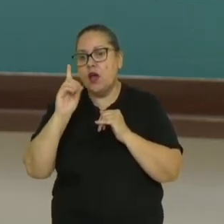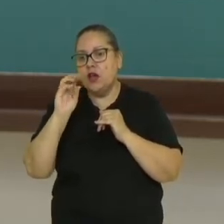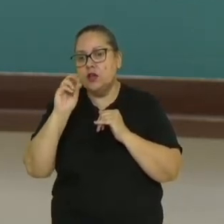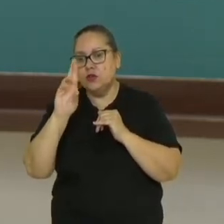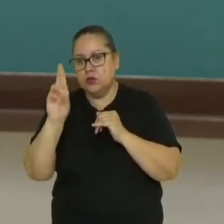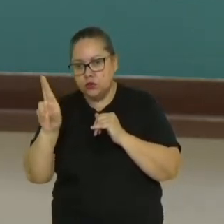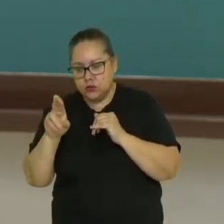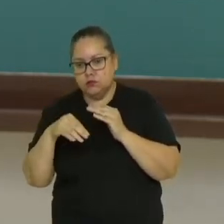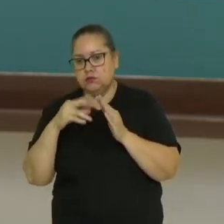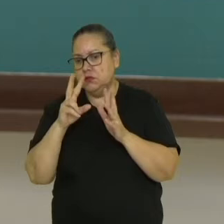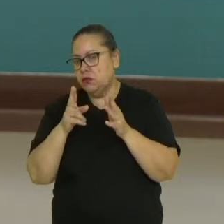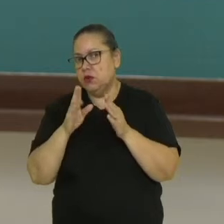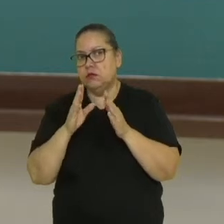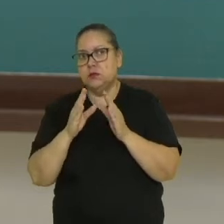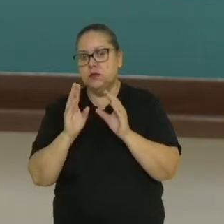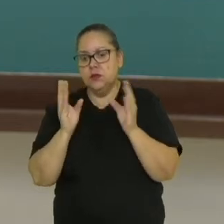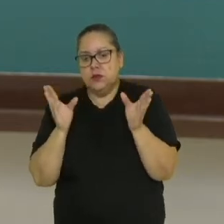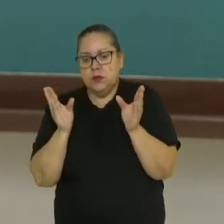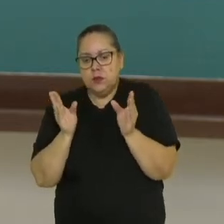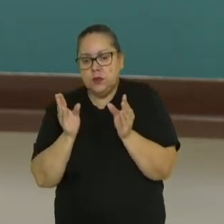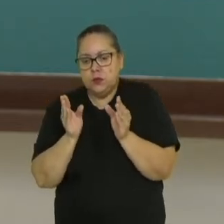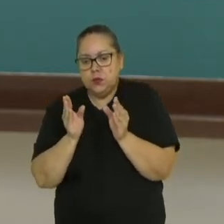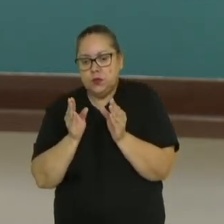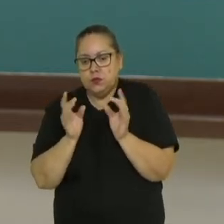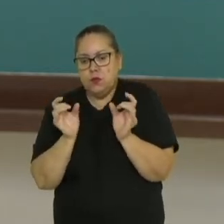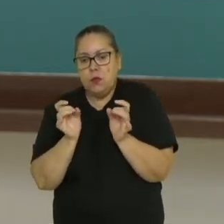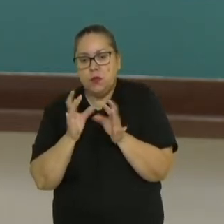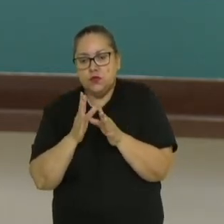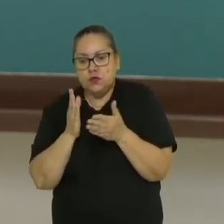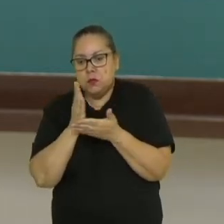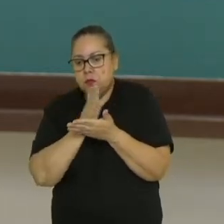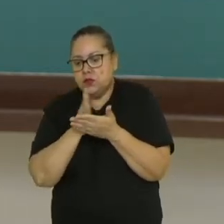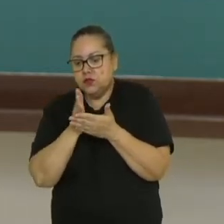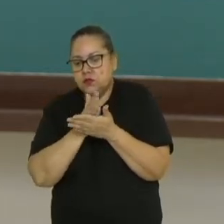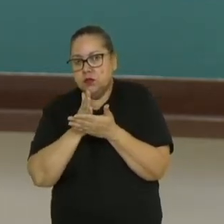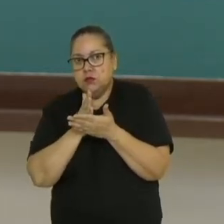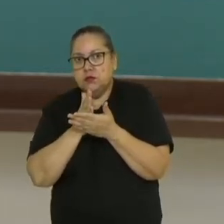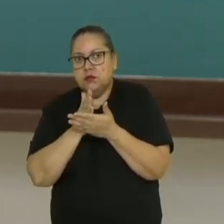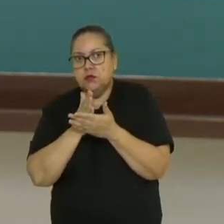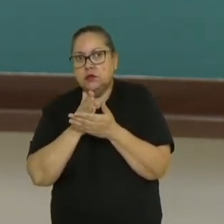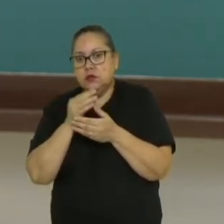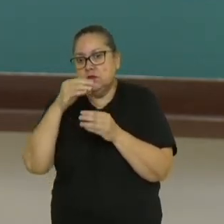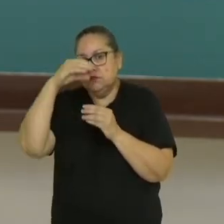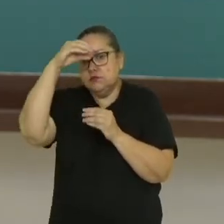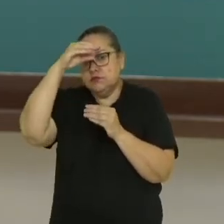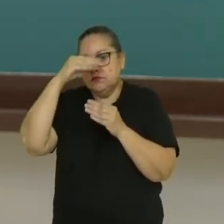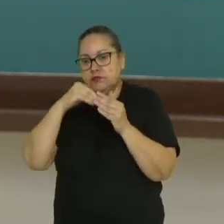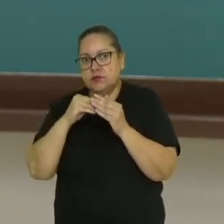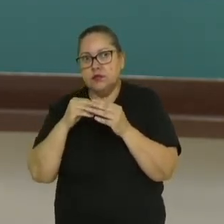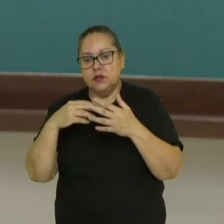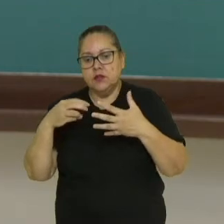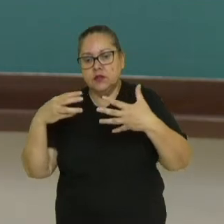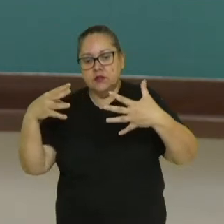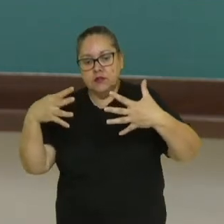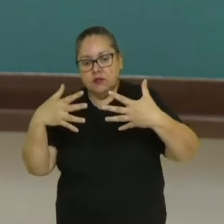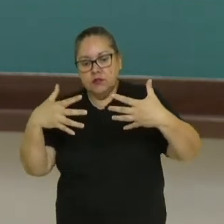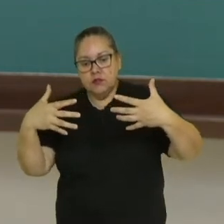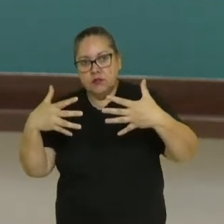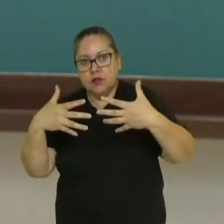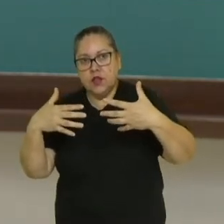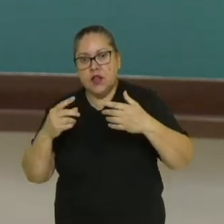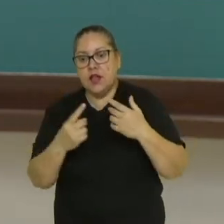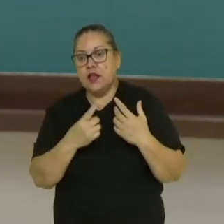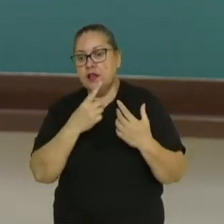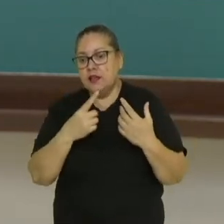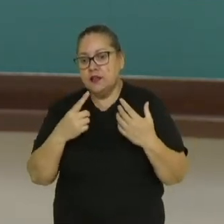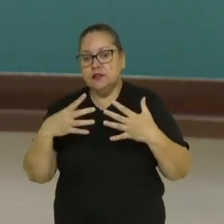equatorial. Eles estão super condensados, prontinhos para divisão. E aquele centríolo, ele tem as fibras do fuso. E